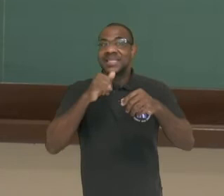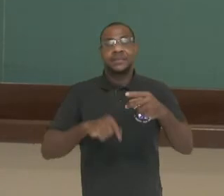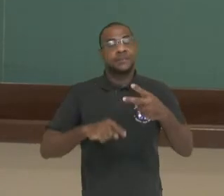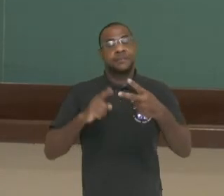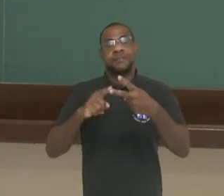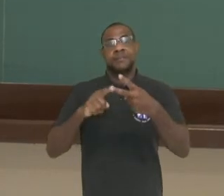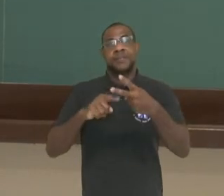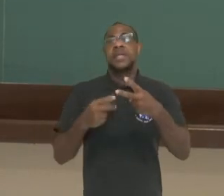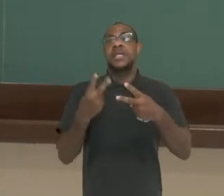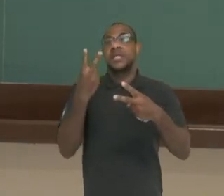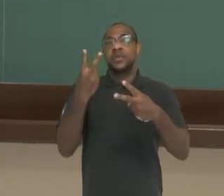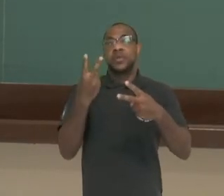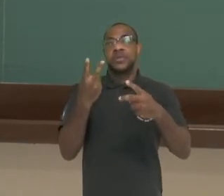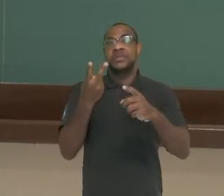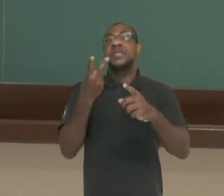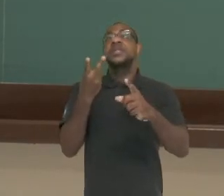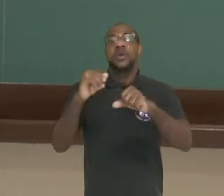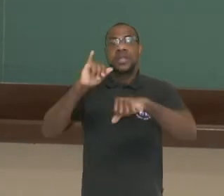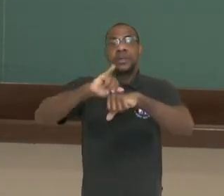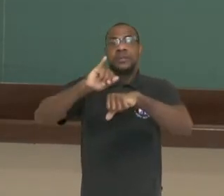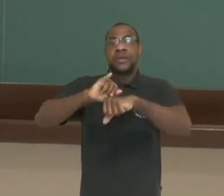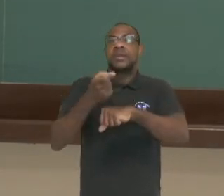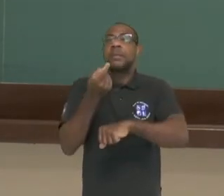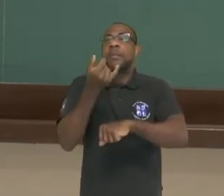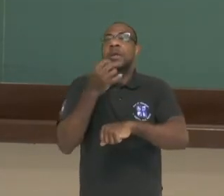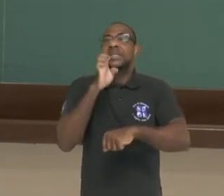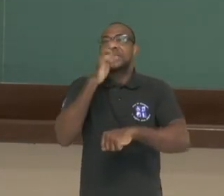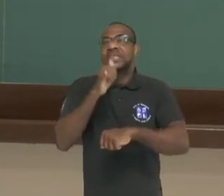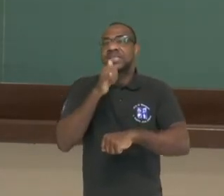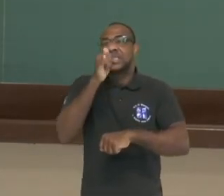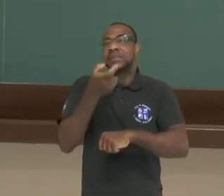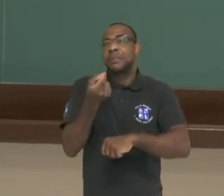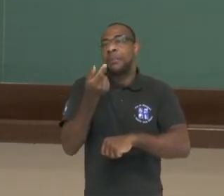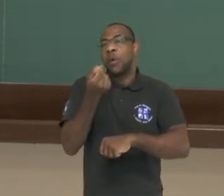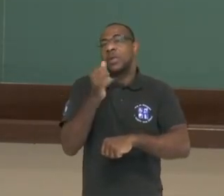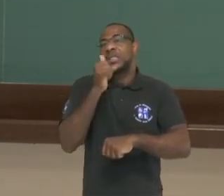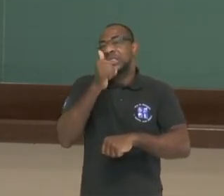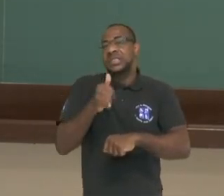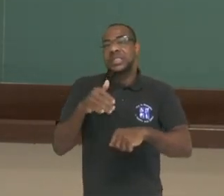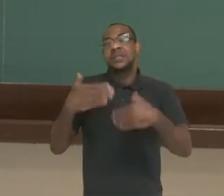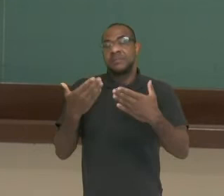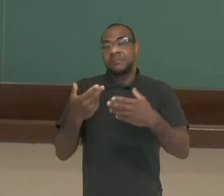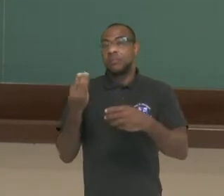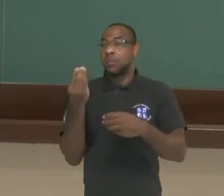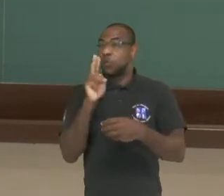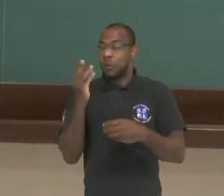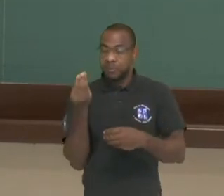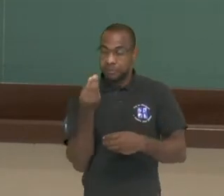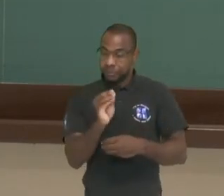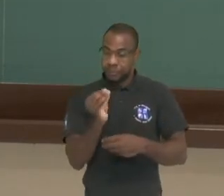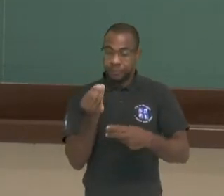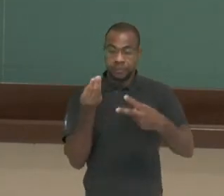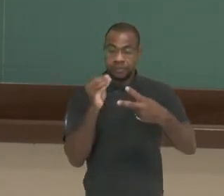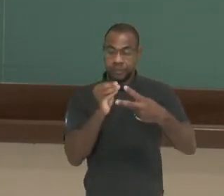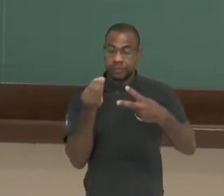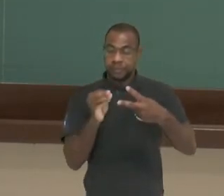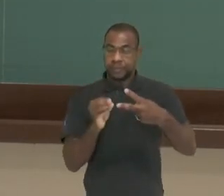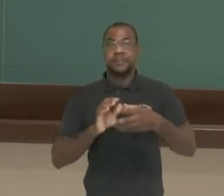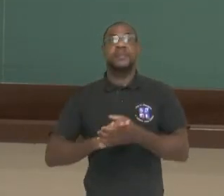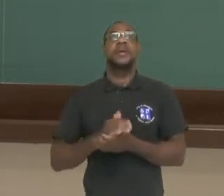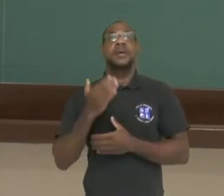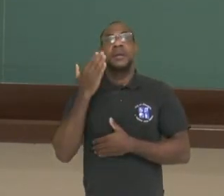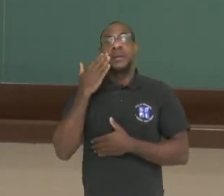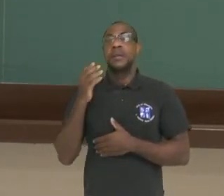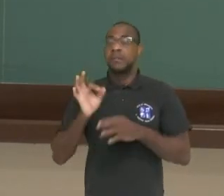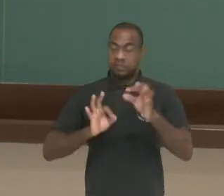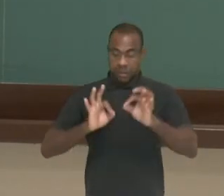2 isolantes elétricos. Anota bonitinho, responda, mantenha a organização do